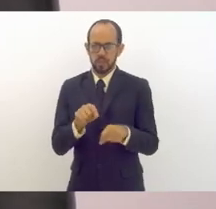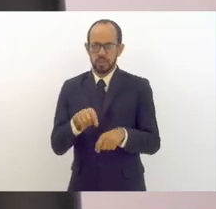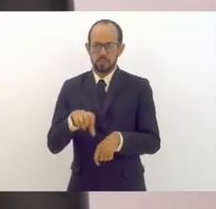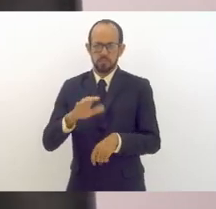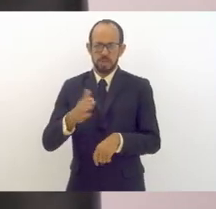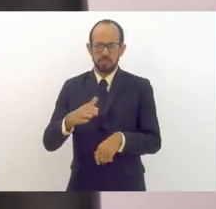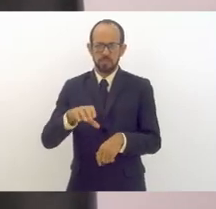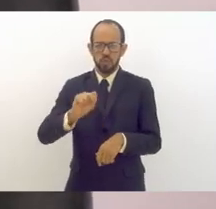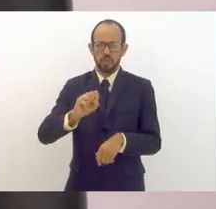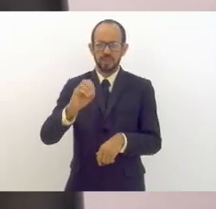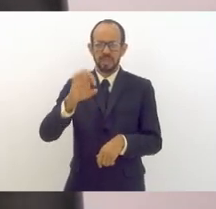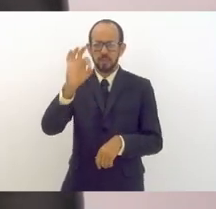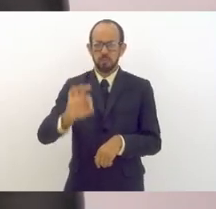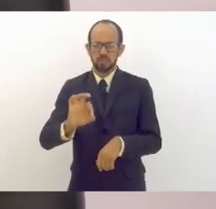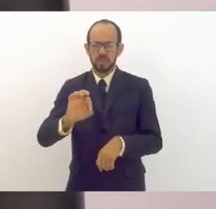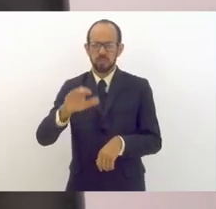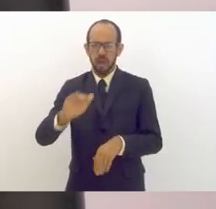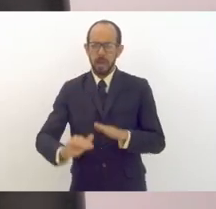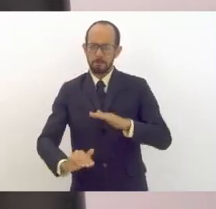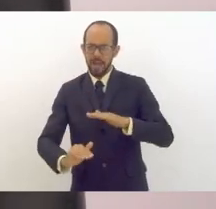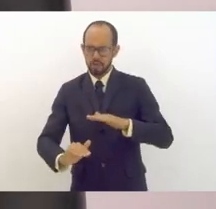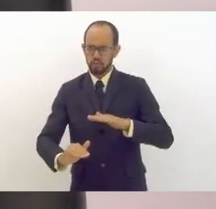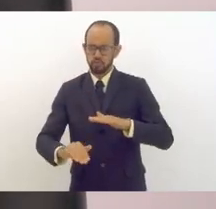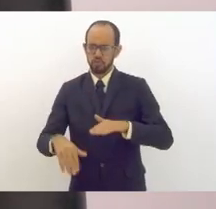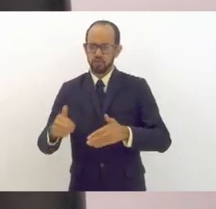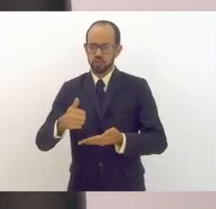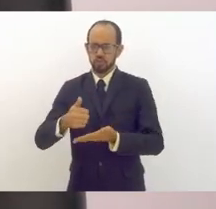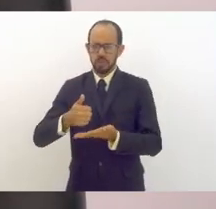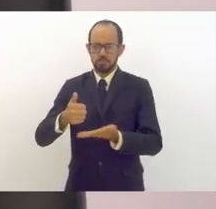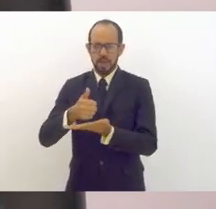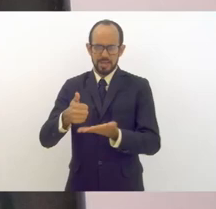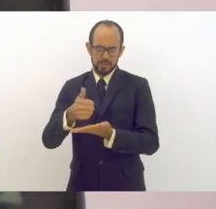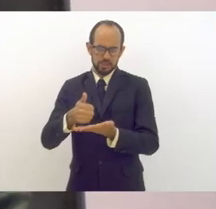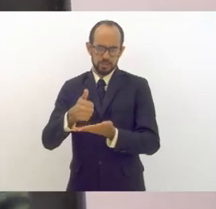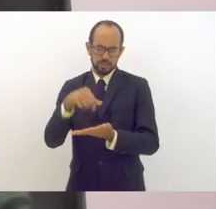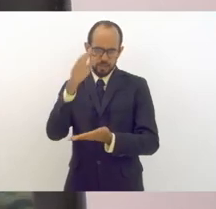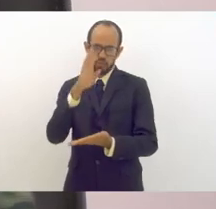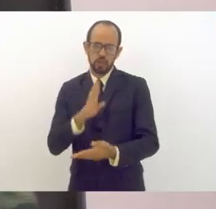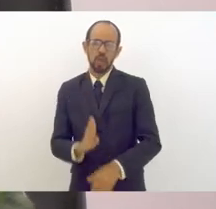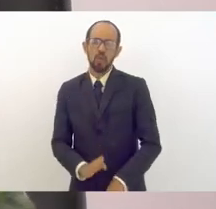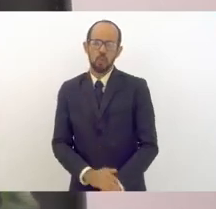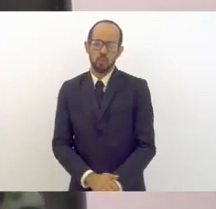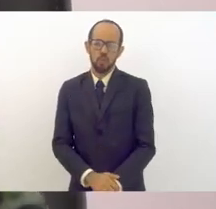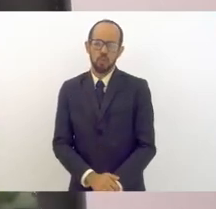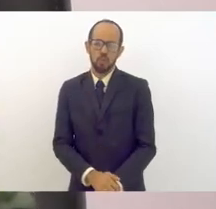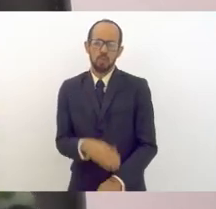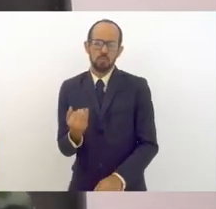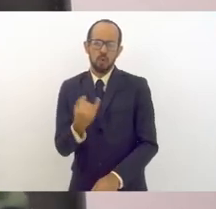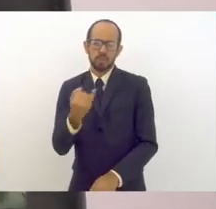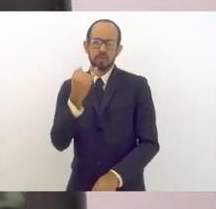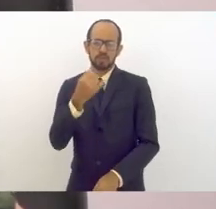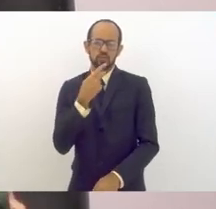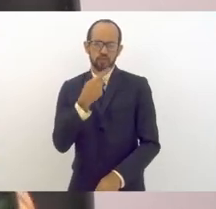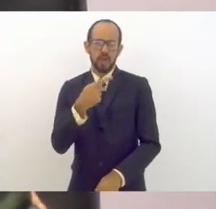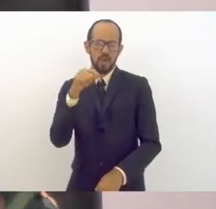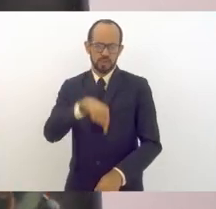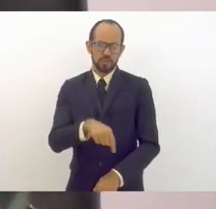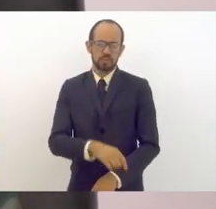80% abaixo do piso nacional, no caso dos professores. Acho que é importante a gente frisar isso.